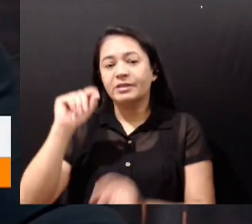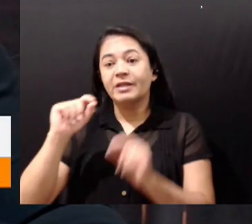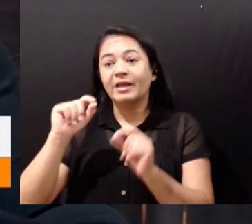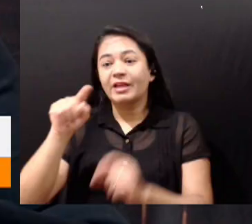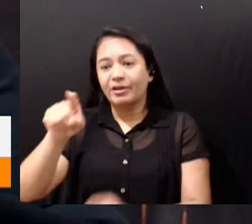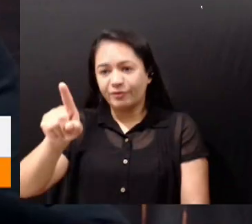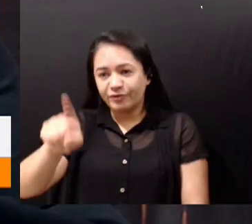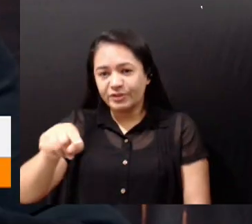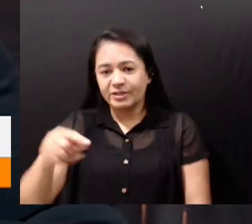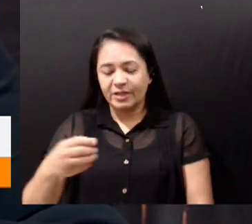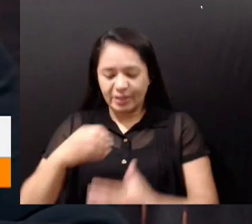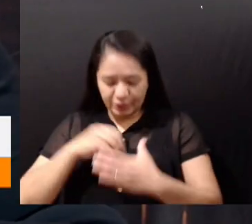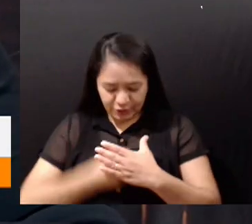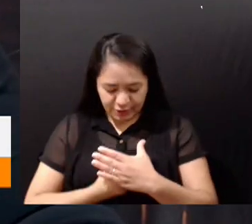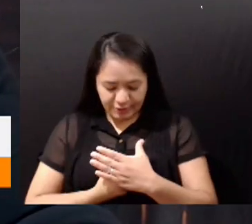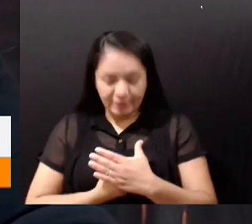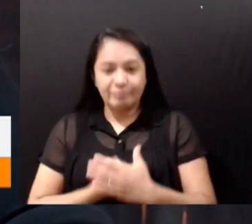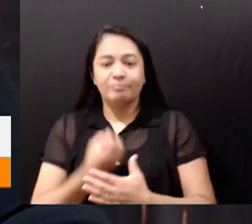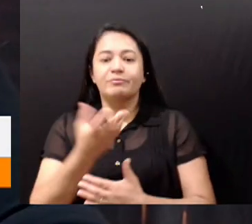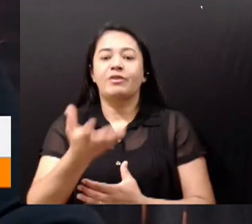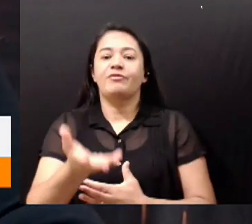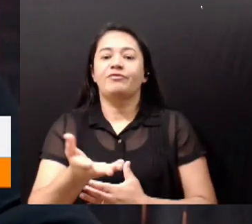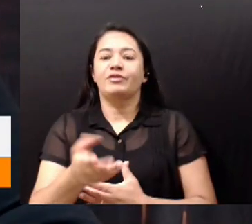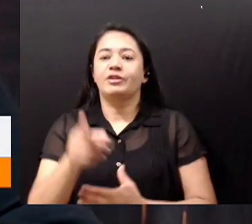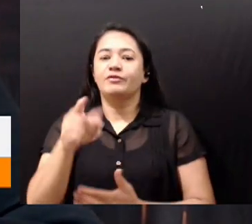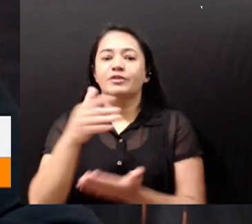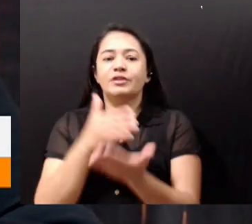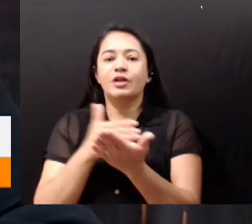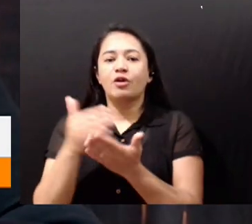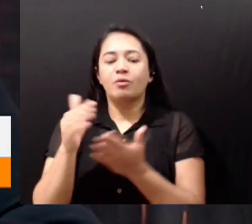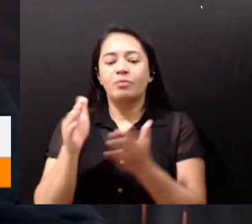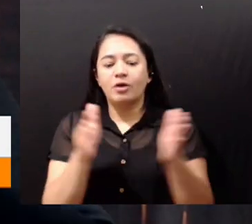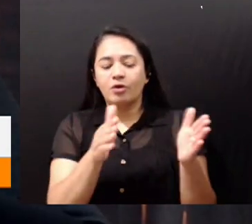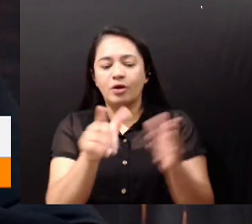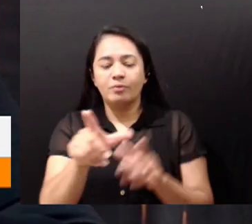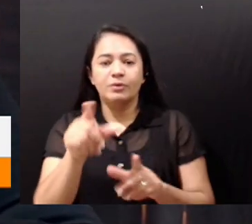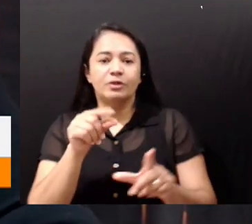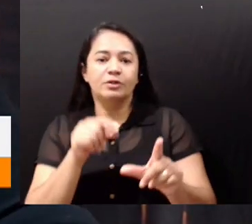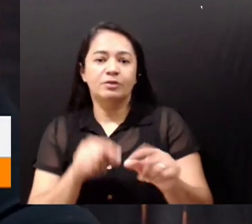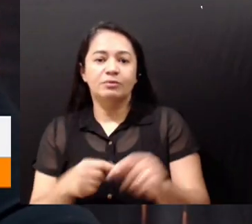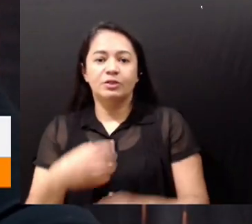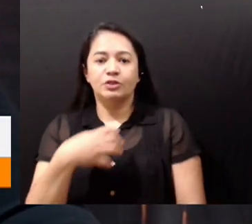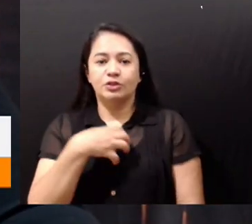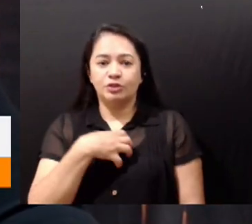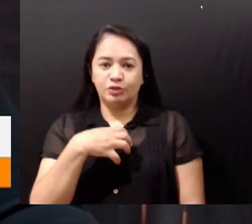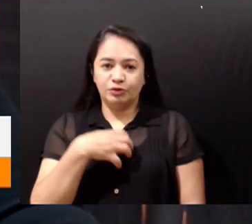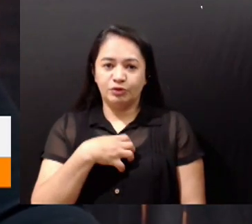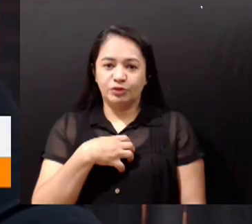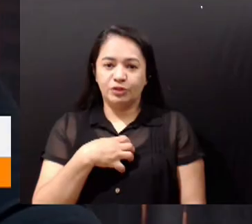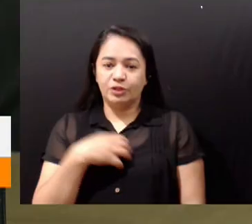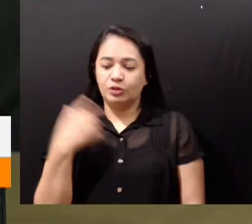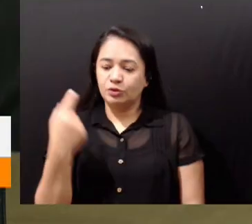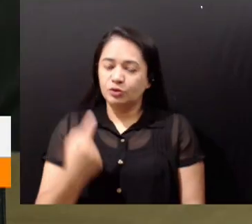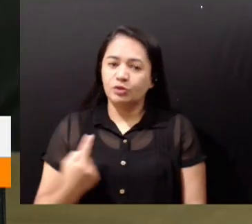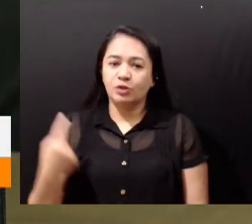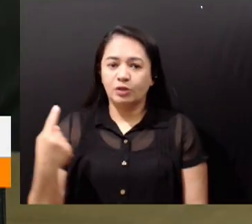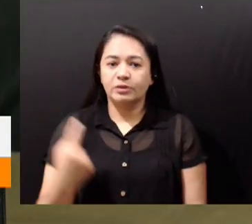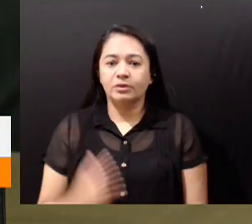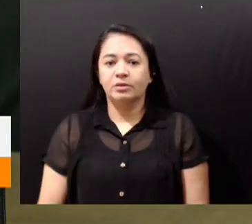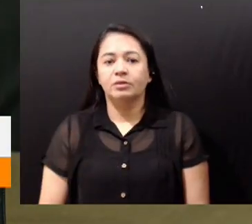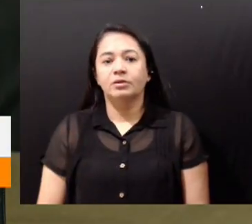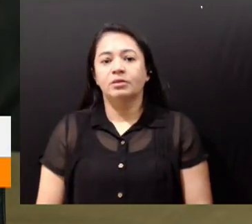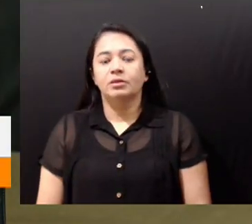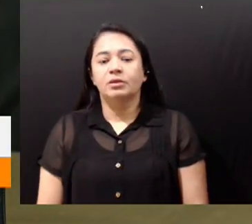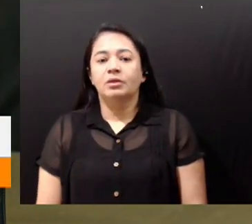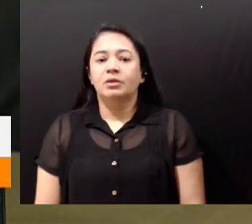fora, e aí você começa a criar um caminho de lidar com isso de uma forma individual. Olha só, interessante a tua colocação, doutora. A